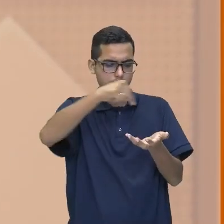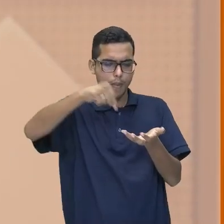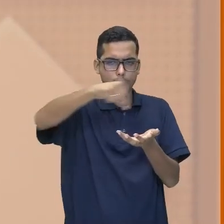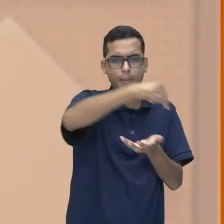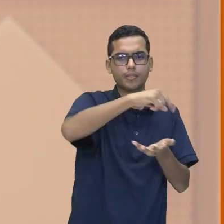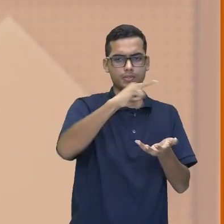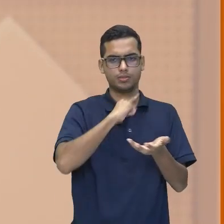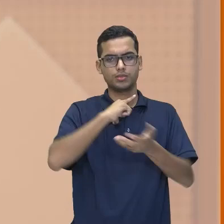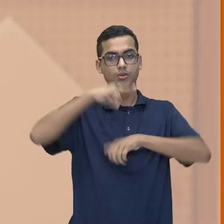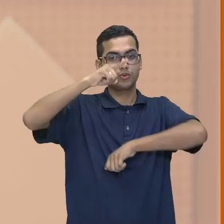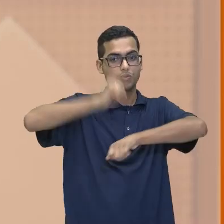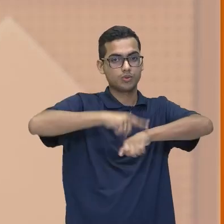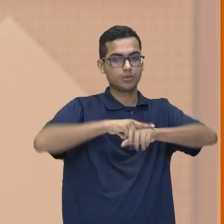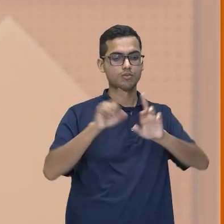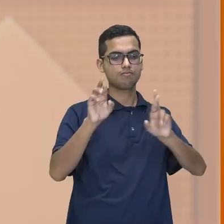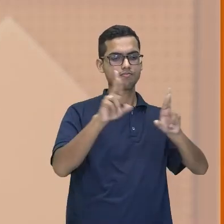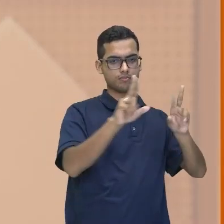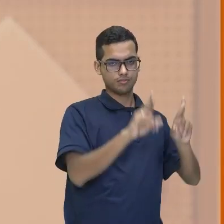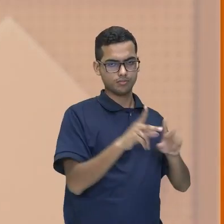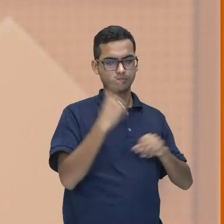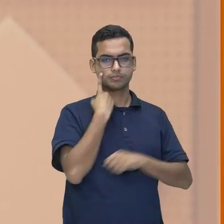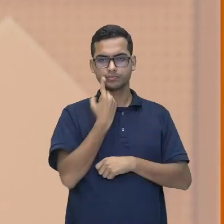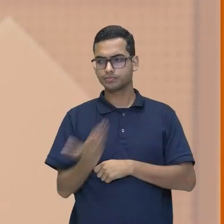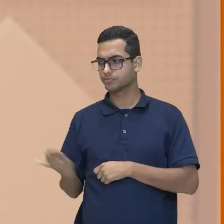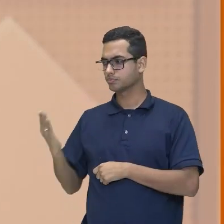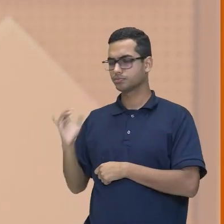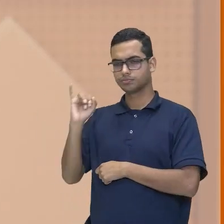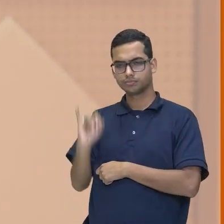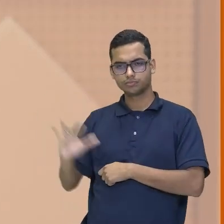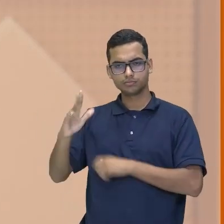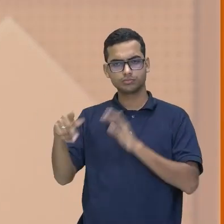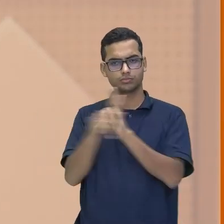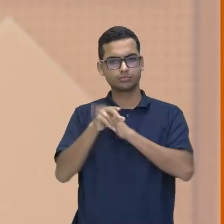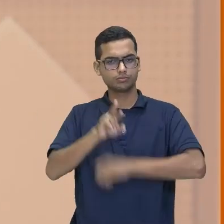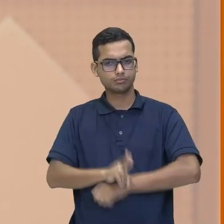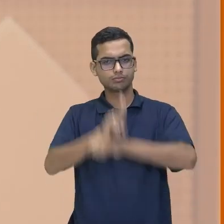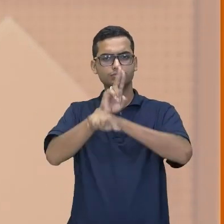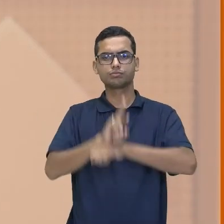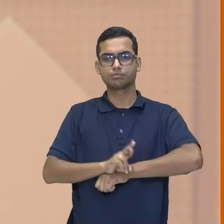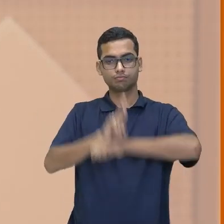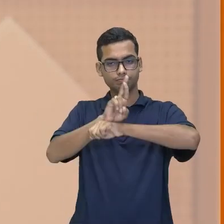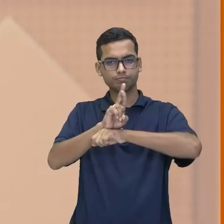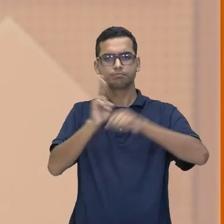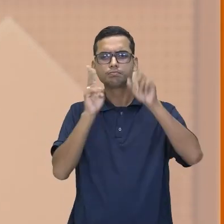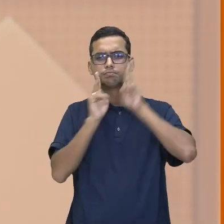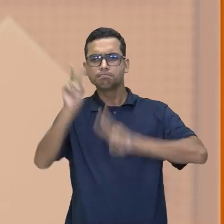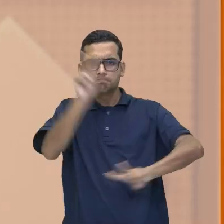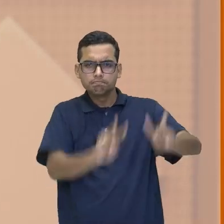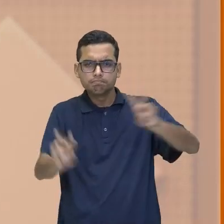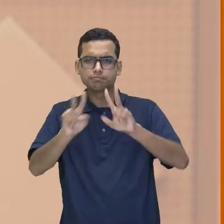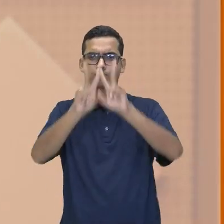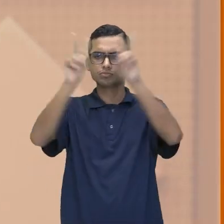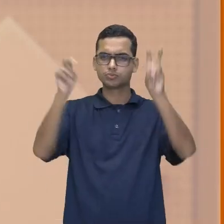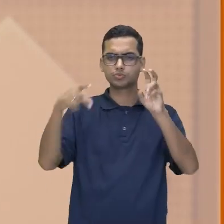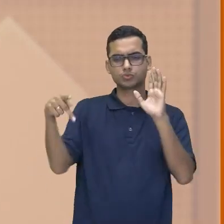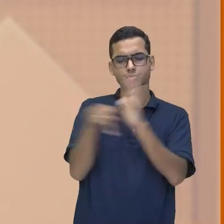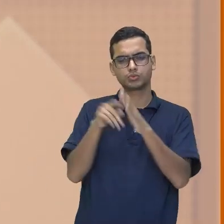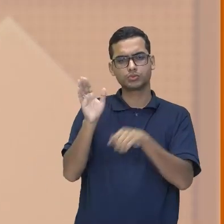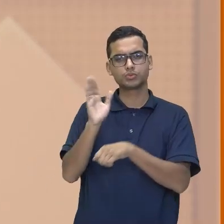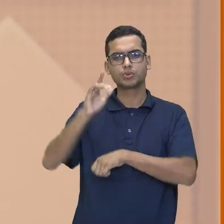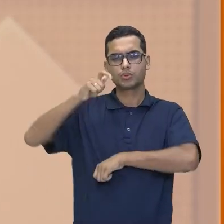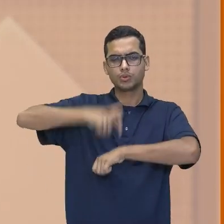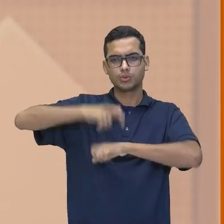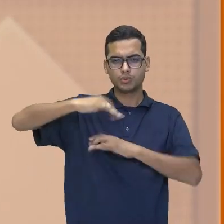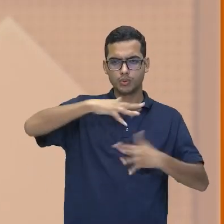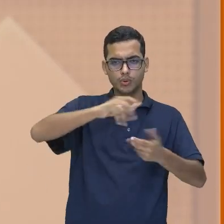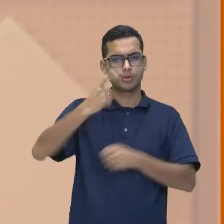né? Então, observem a partir desse recurso sobre os fusos horários do mundo. Então,